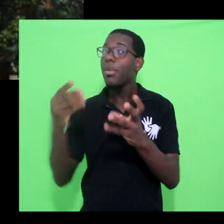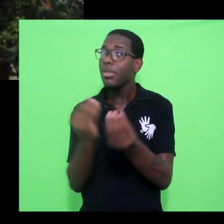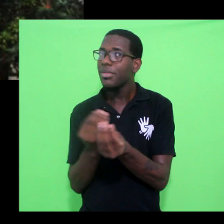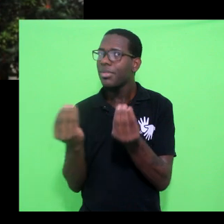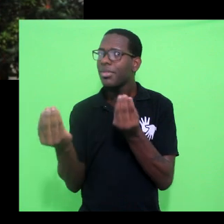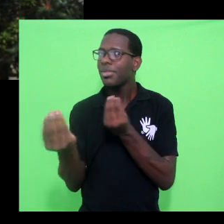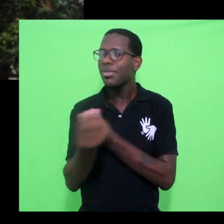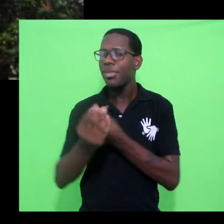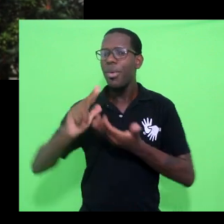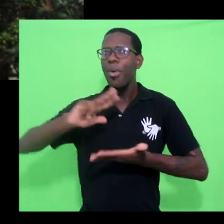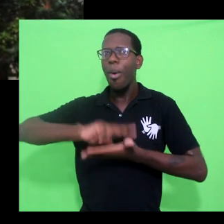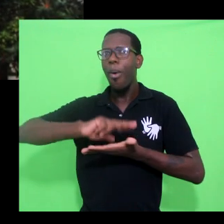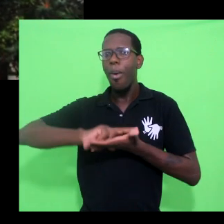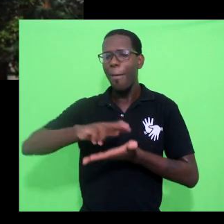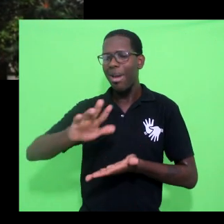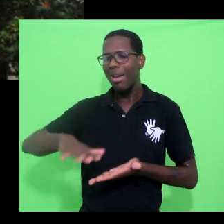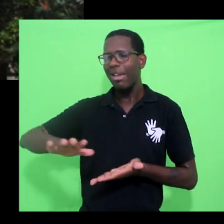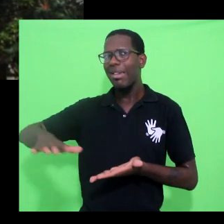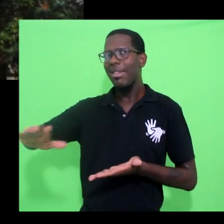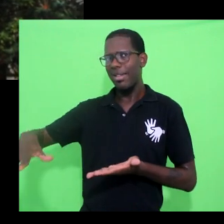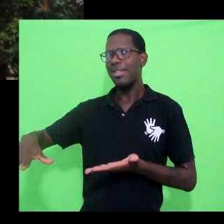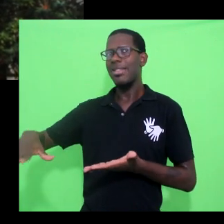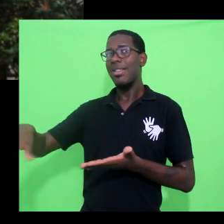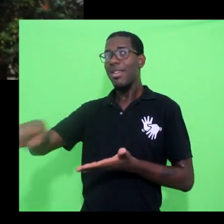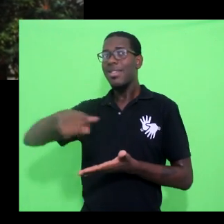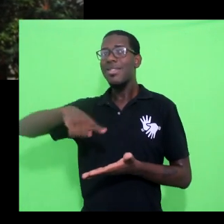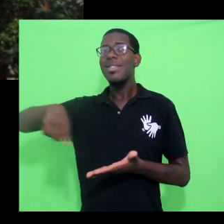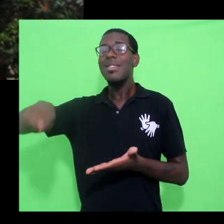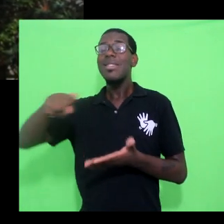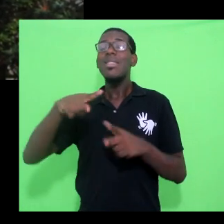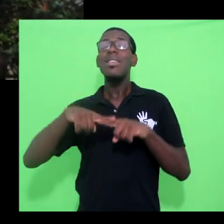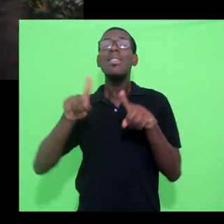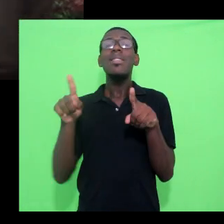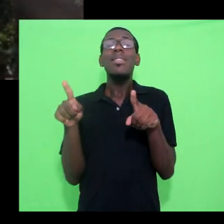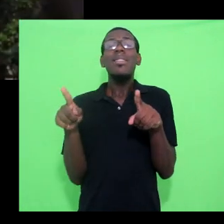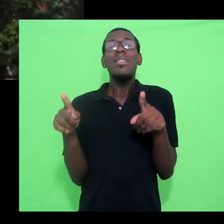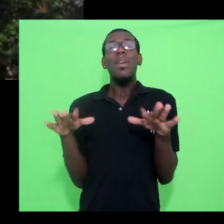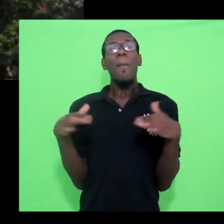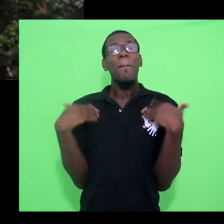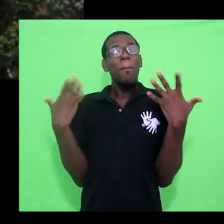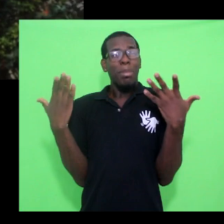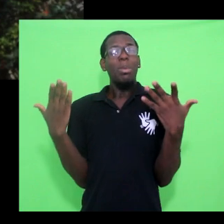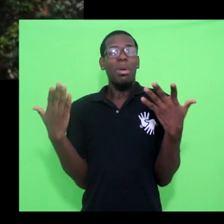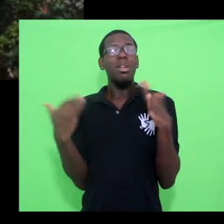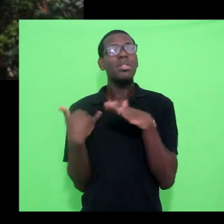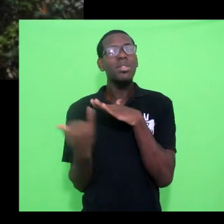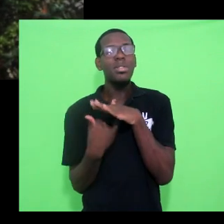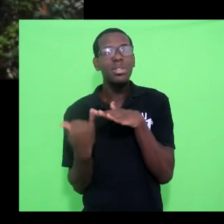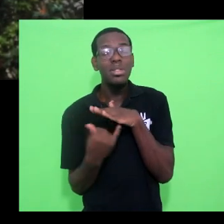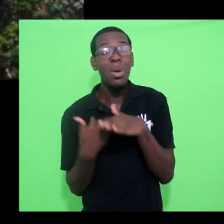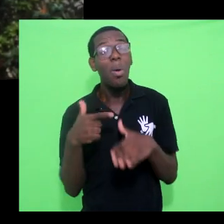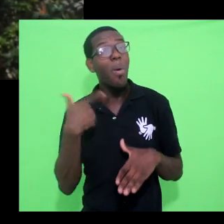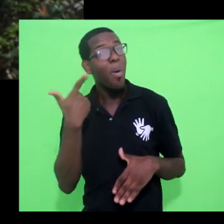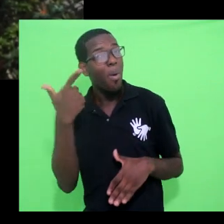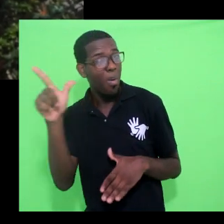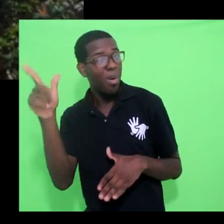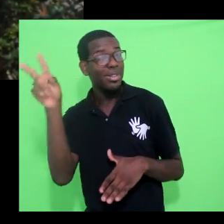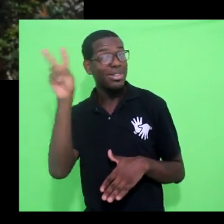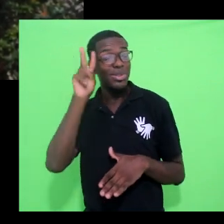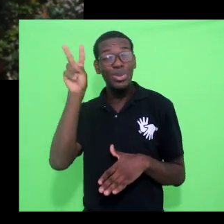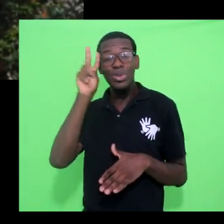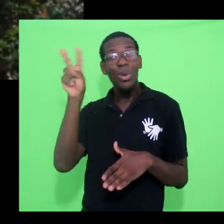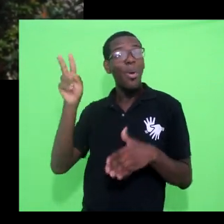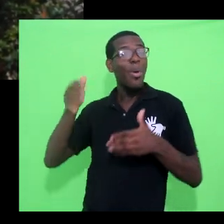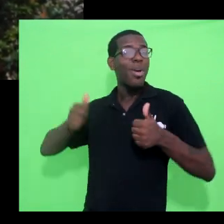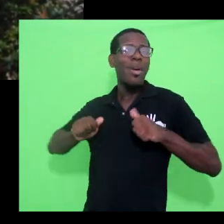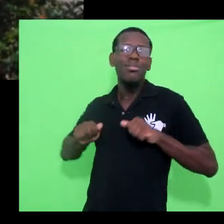Mas então ele se metiu em cada enrascada, que são coisas assim pitorescas do Instituto. Tem outras histórias, fizemos muita